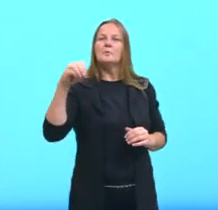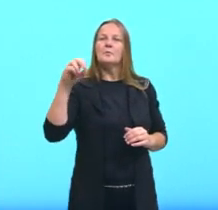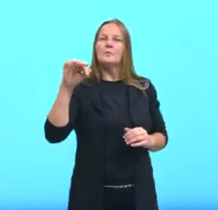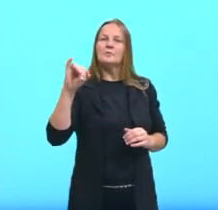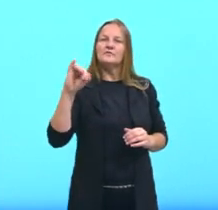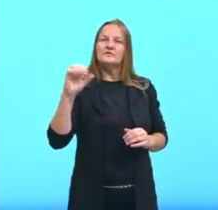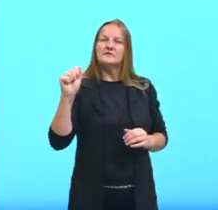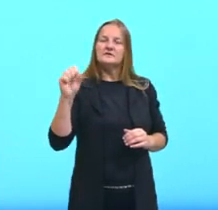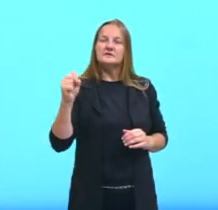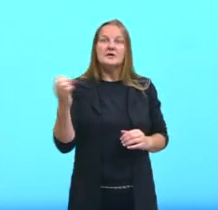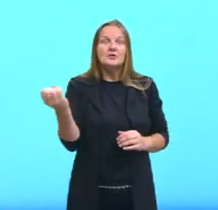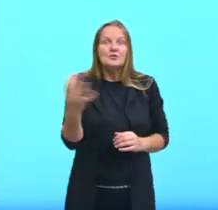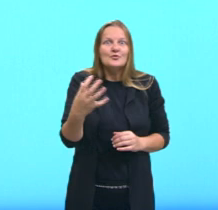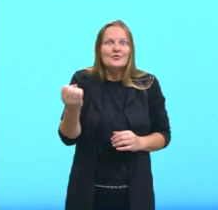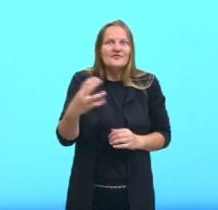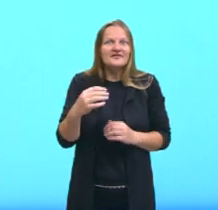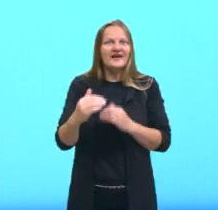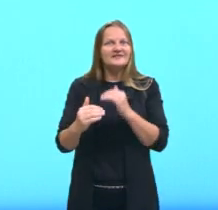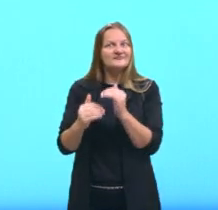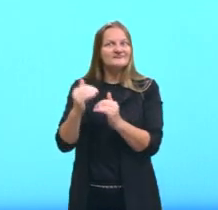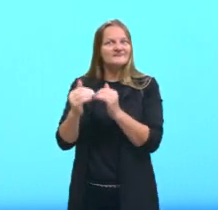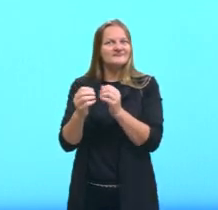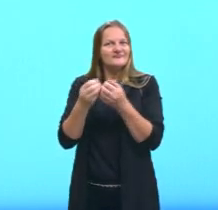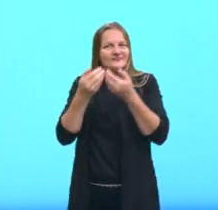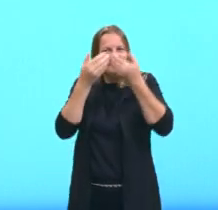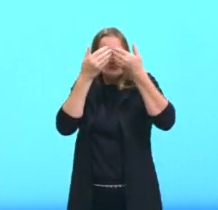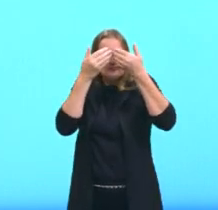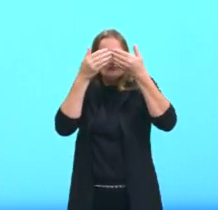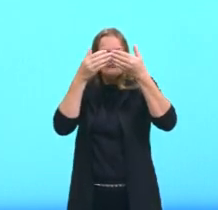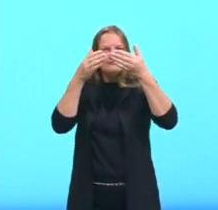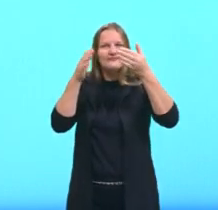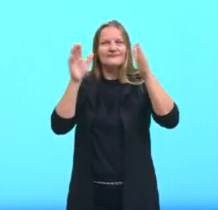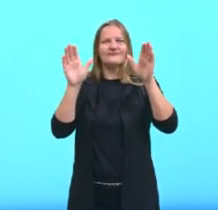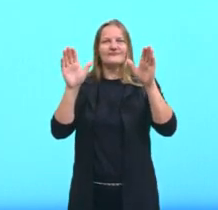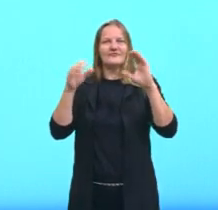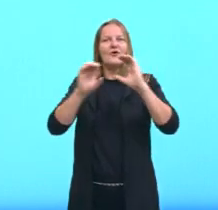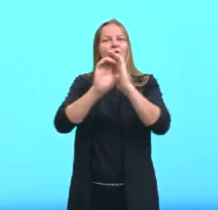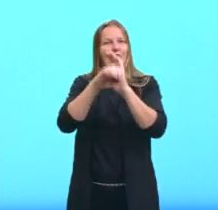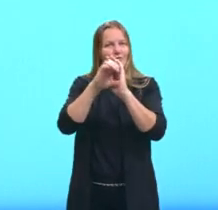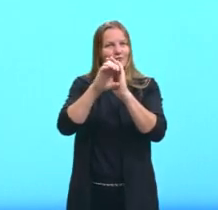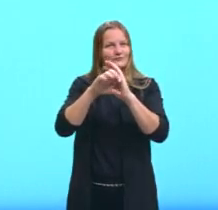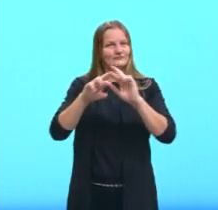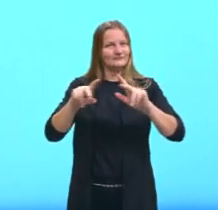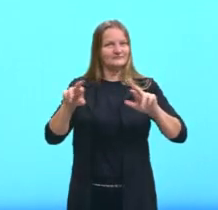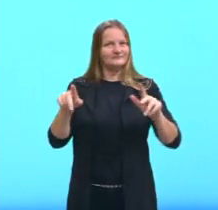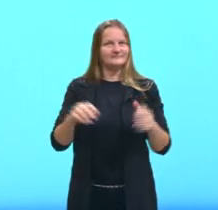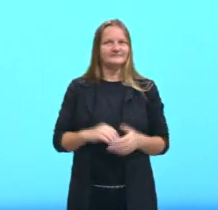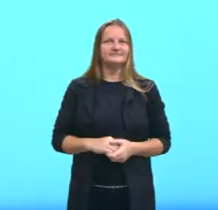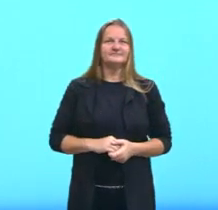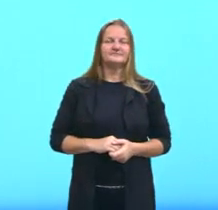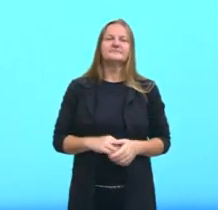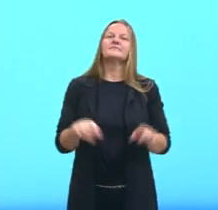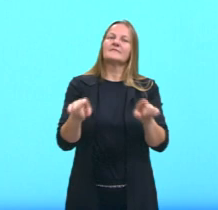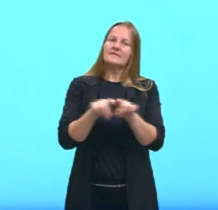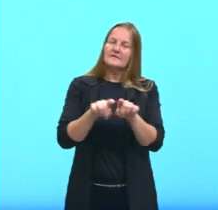O que são novidades evolutivas para você se acostumando com esses conceitos tá então